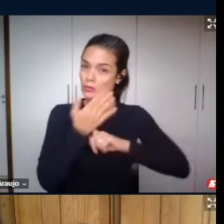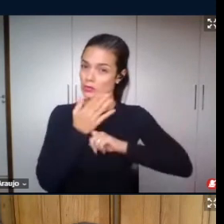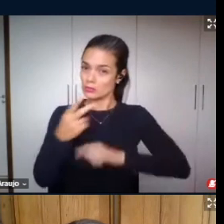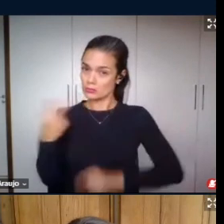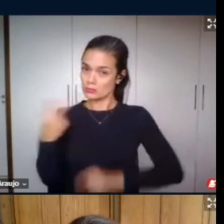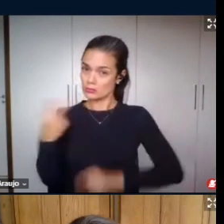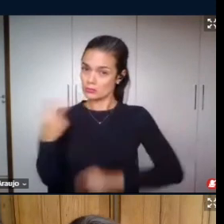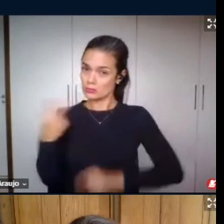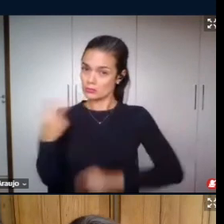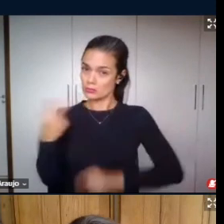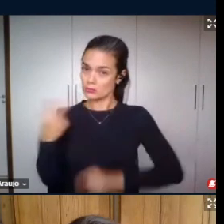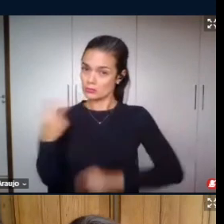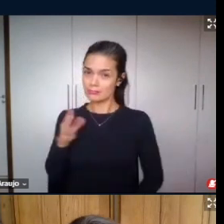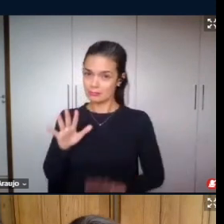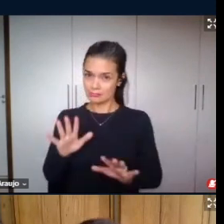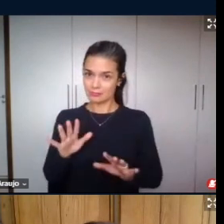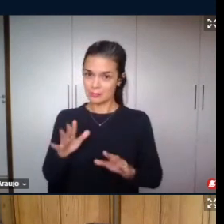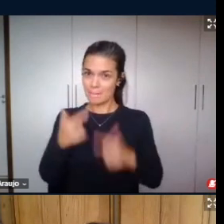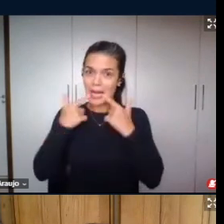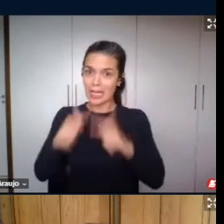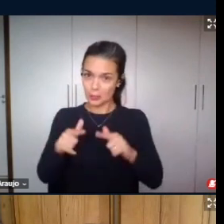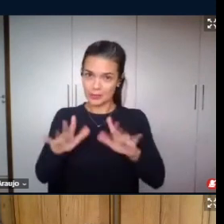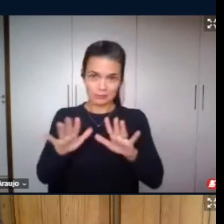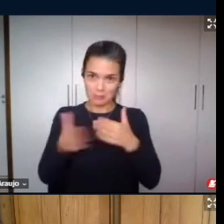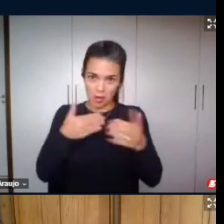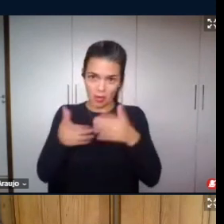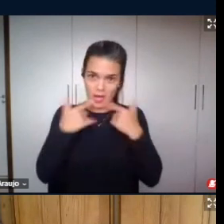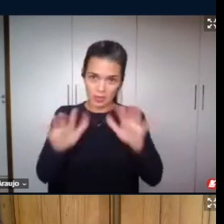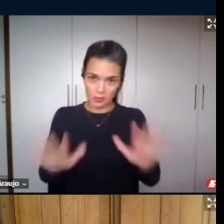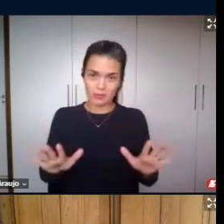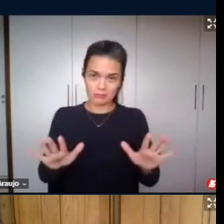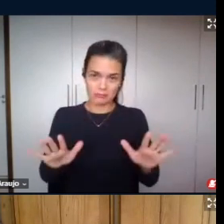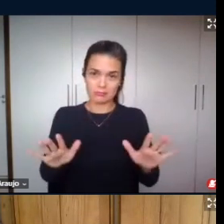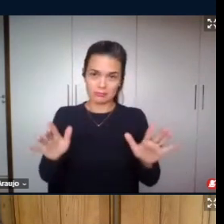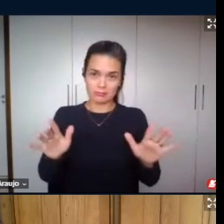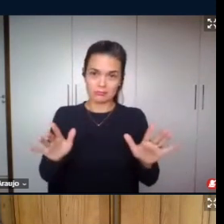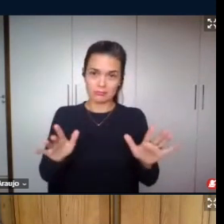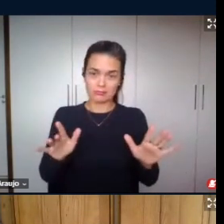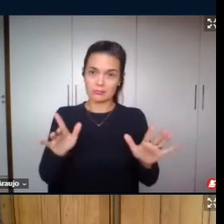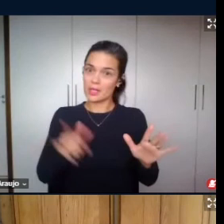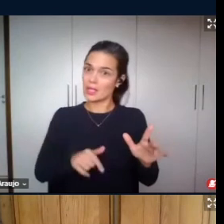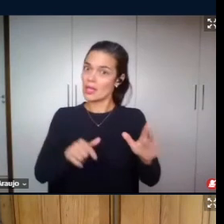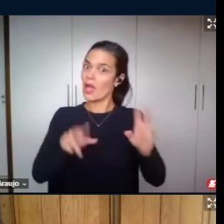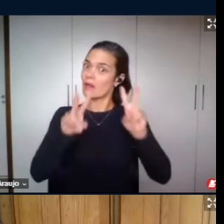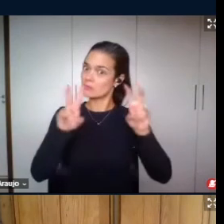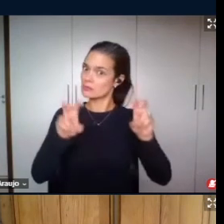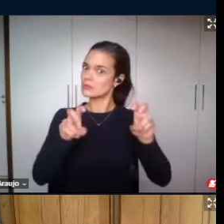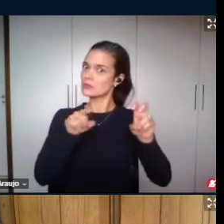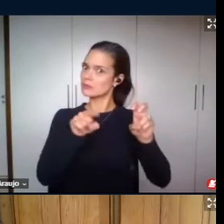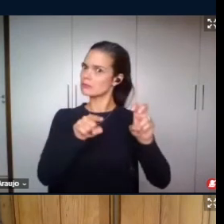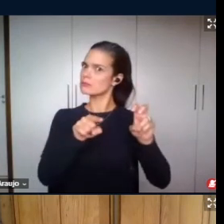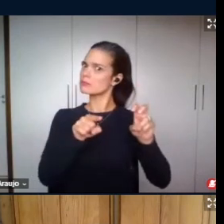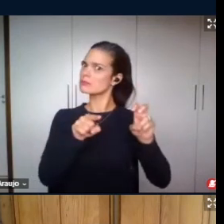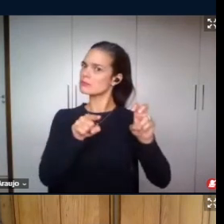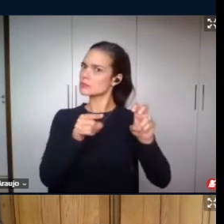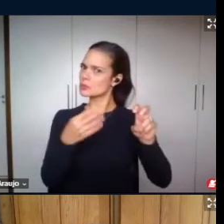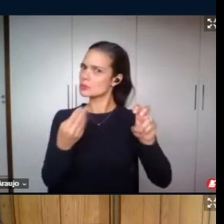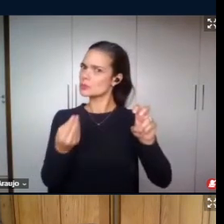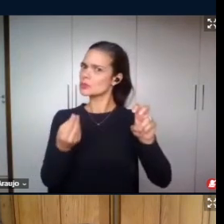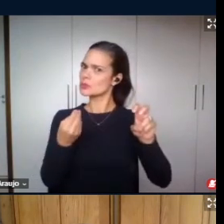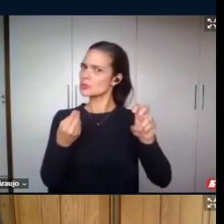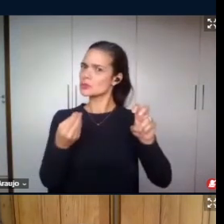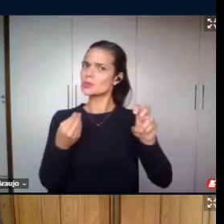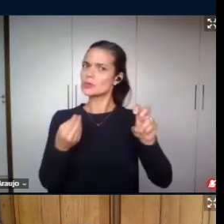Assim, para nós, assim, para a língua, para qualquer língua, que é uma questão que eu acho que não